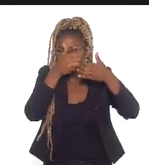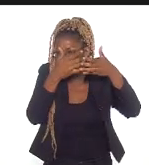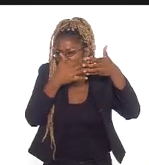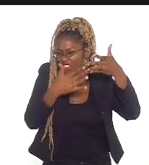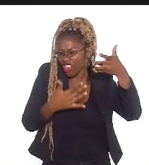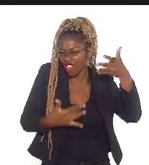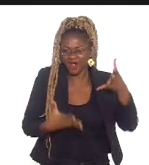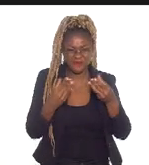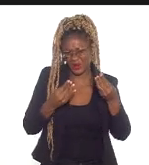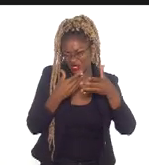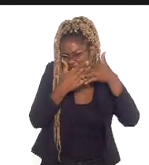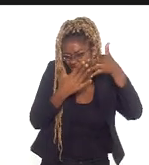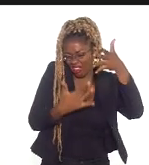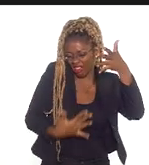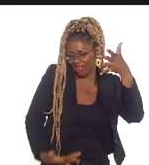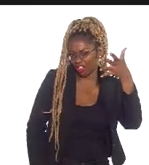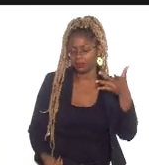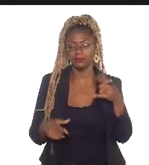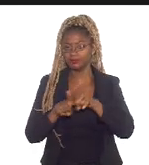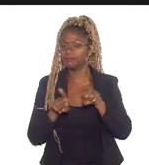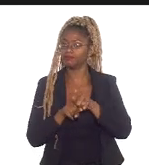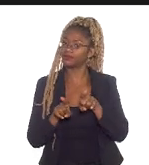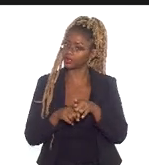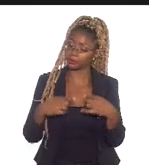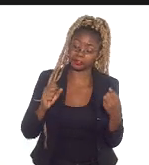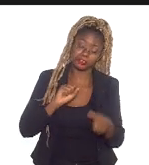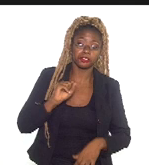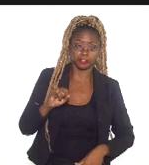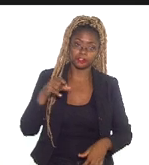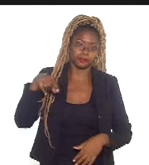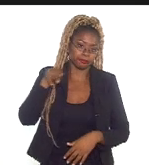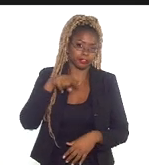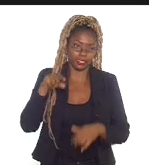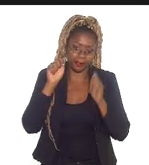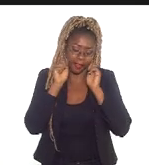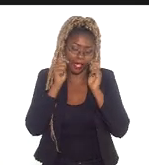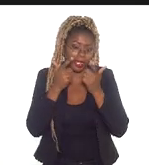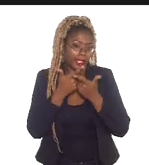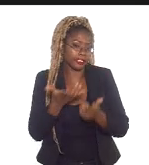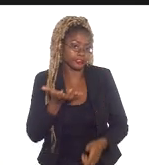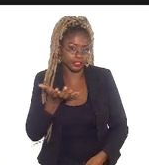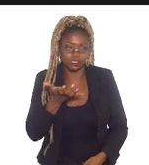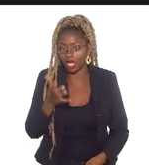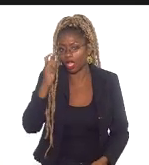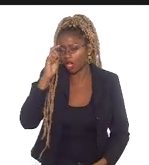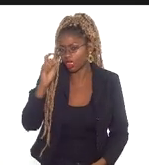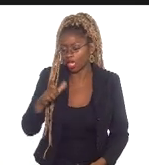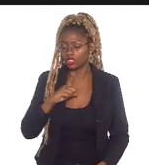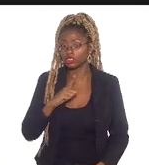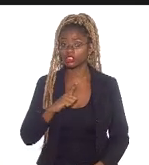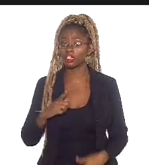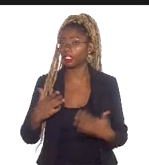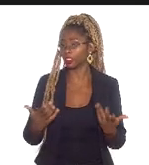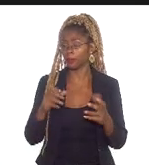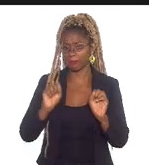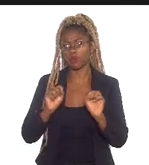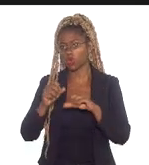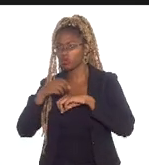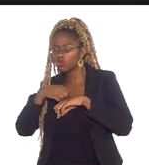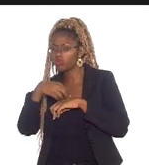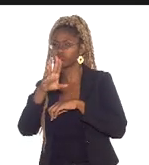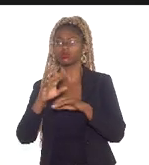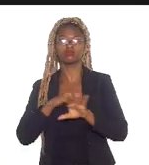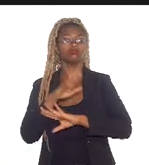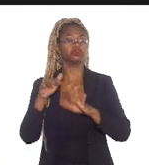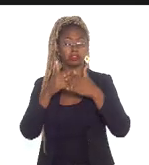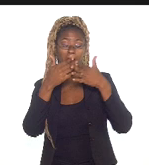detalhamento excessivo, e claro que se a Assembleia tiver interesse, a gente pode mandar isso com todos